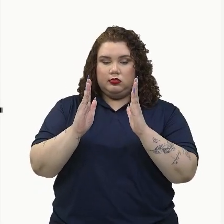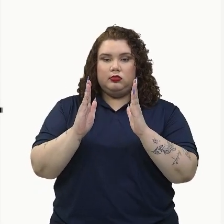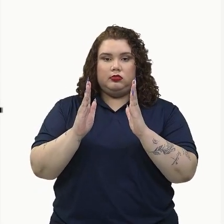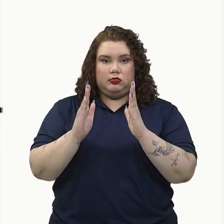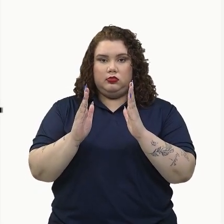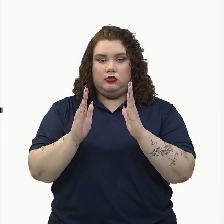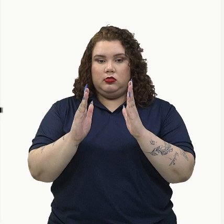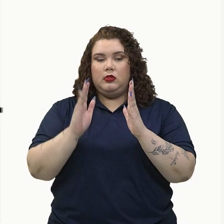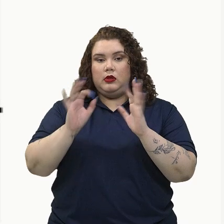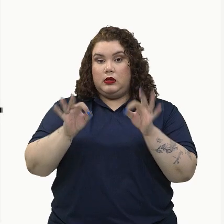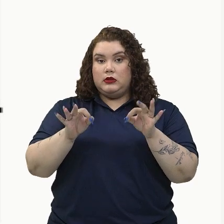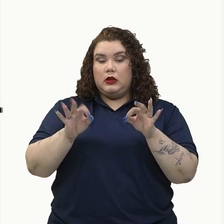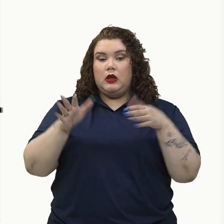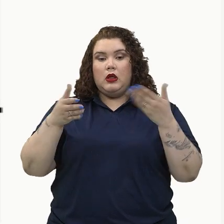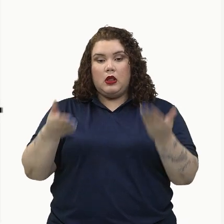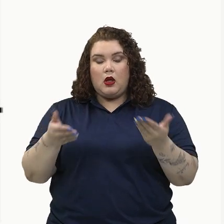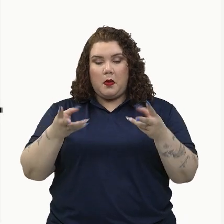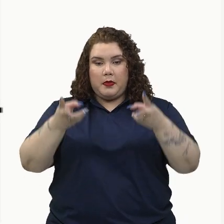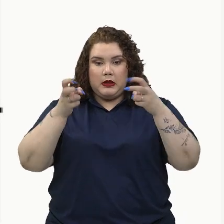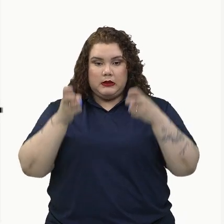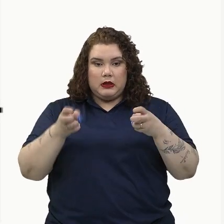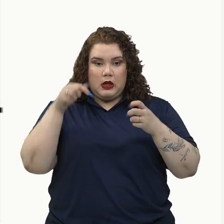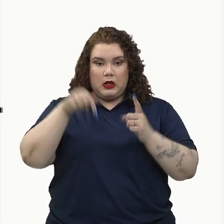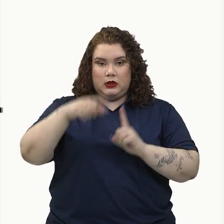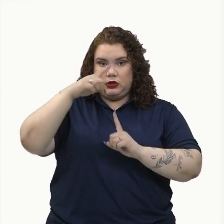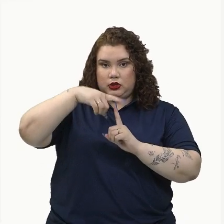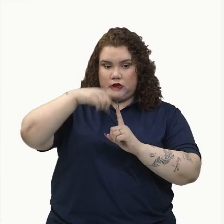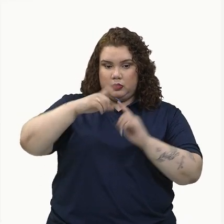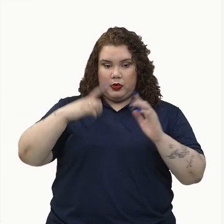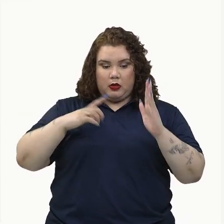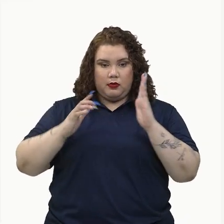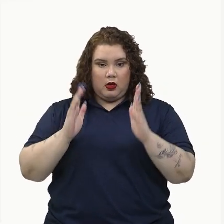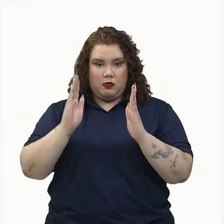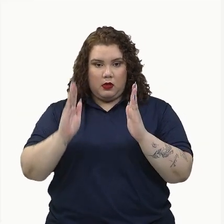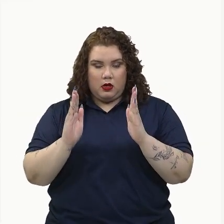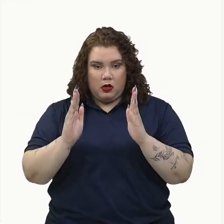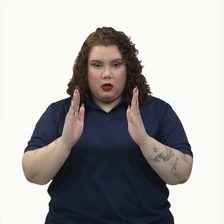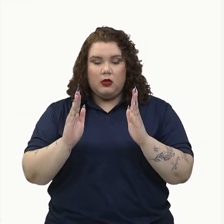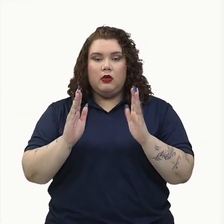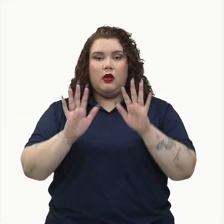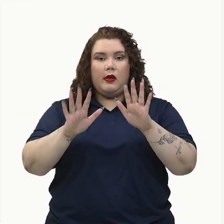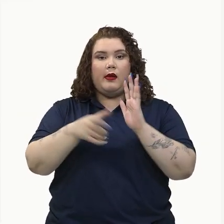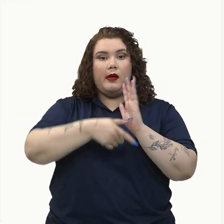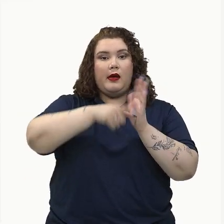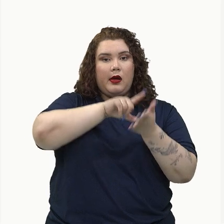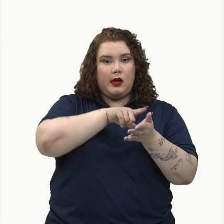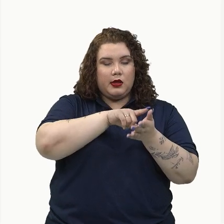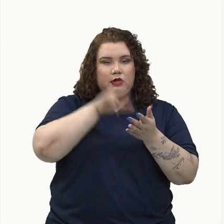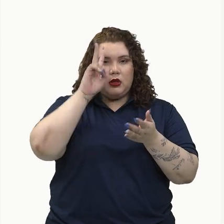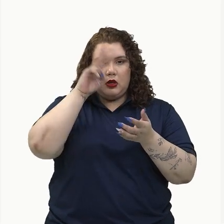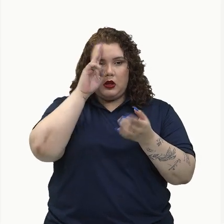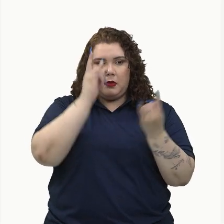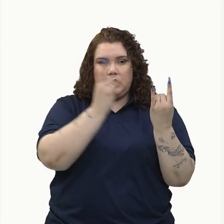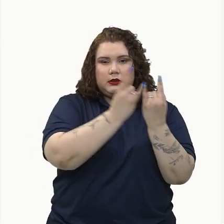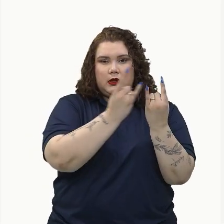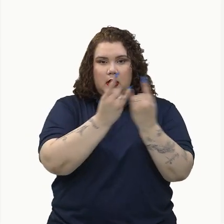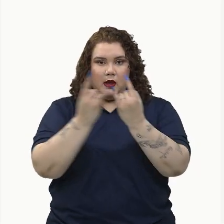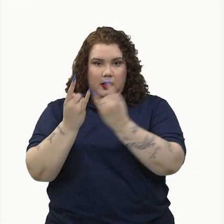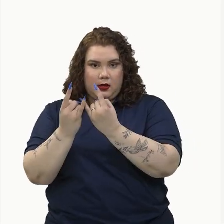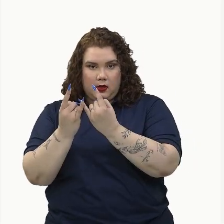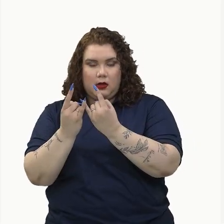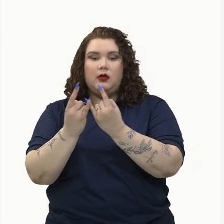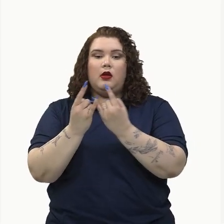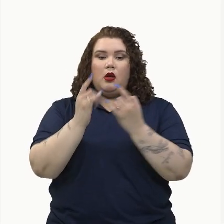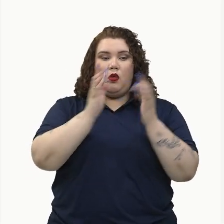agora, então, nós vimos que em ligação em série, você tem que um está do lado do outro. É como eu